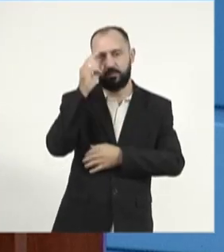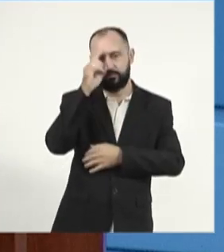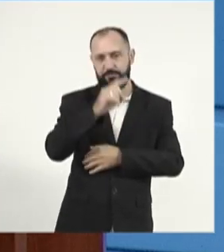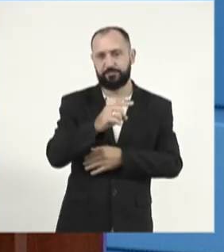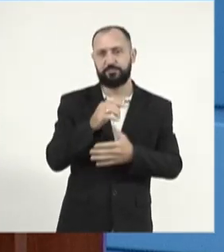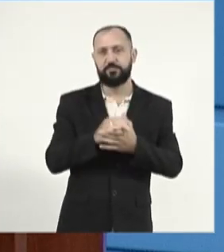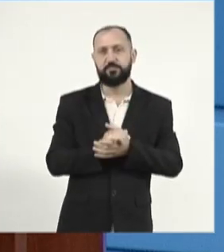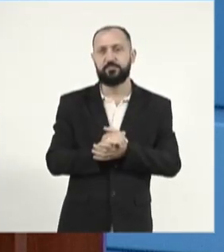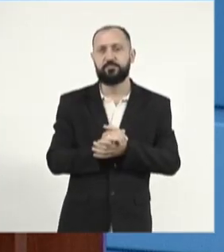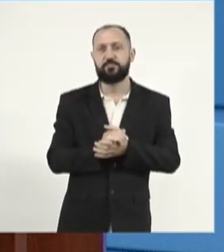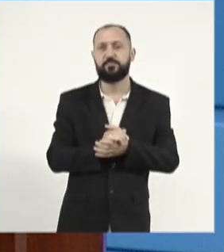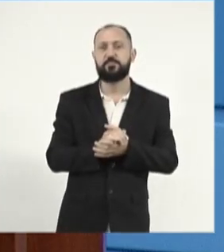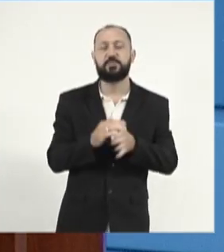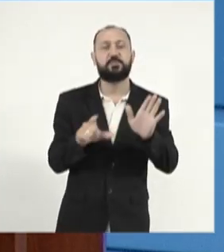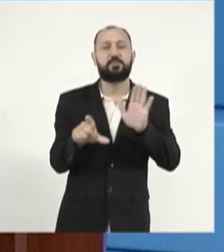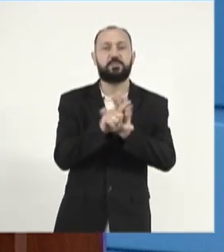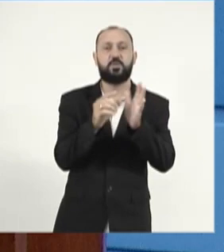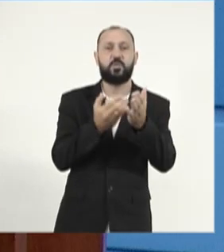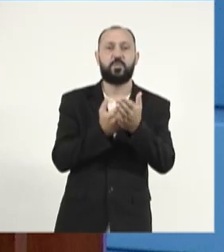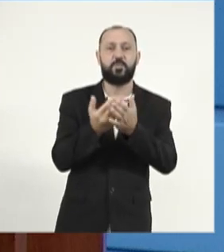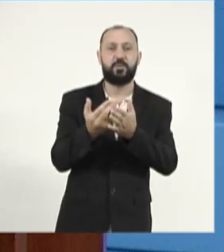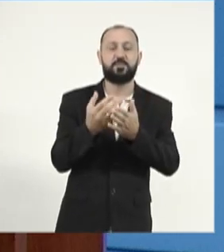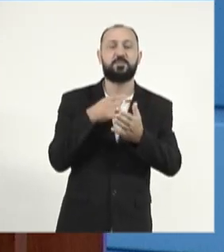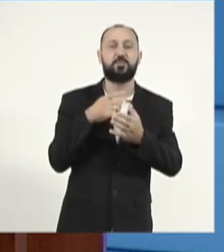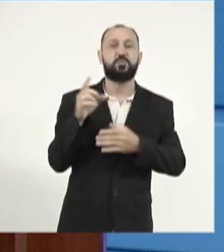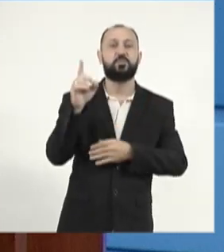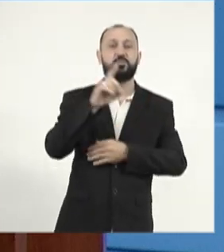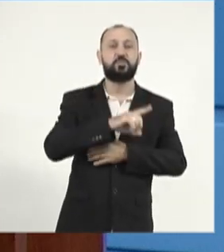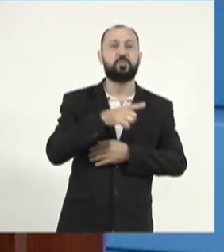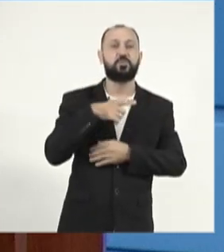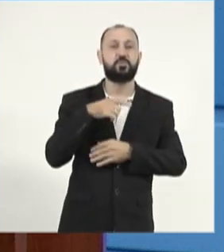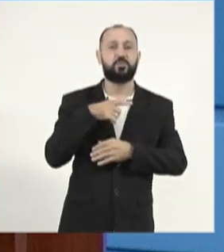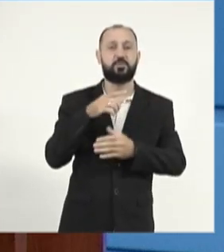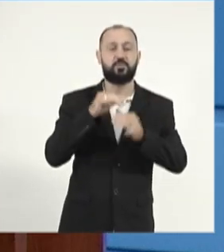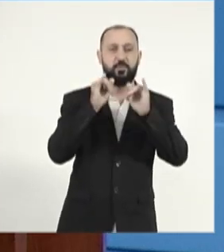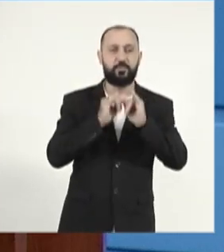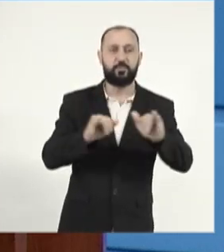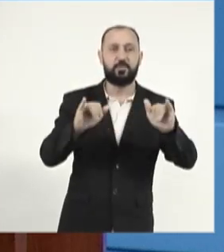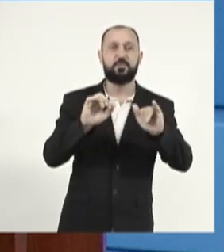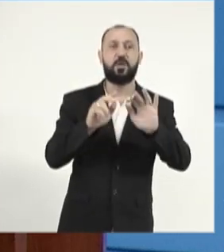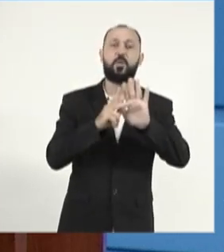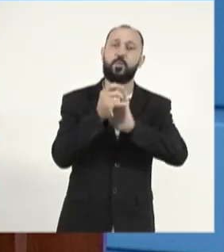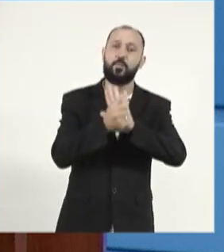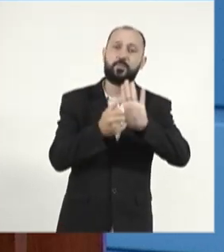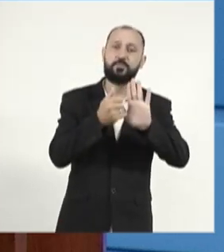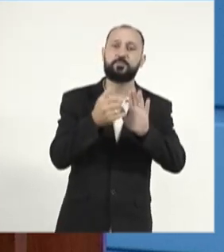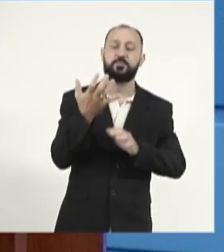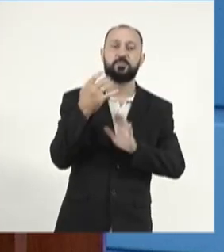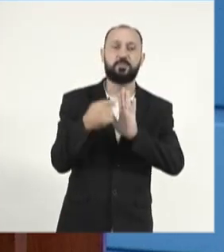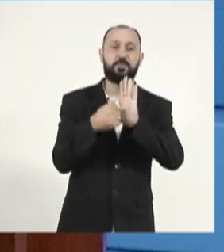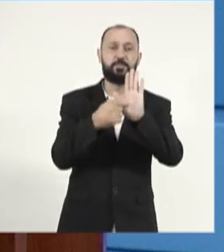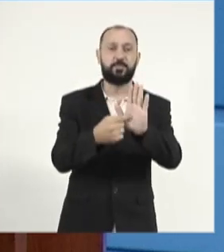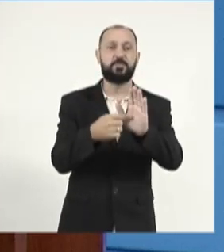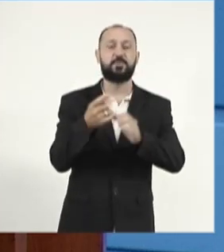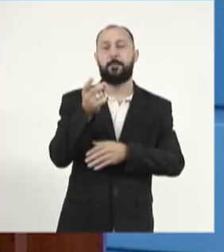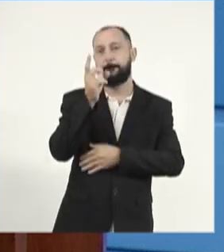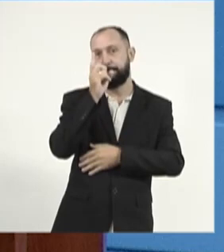dias, e essa lei entra em vigor na data de sua publicação. Então, esse é um projeto que a gente está apresentando aqui